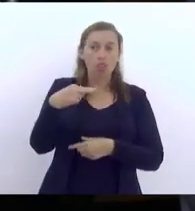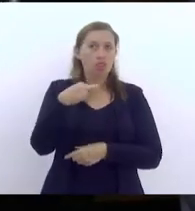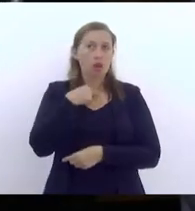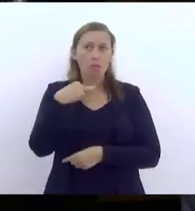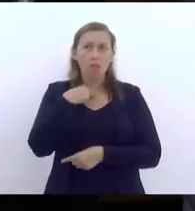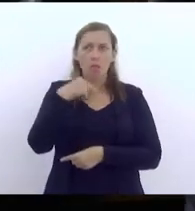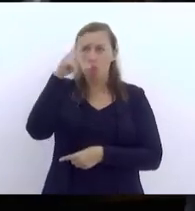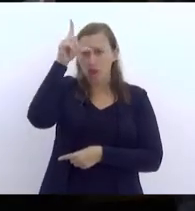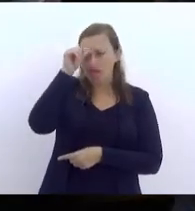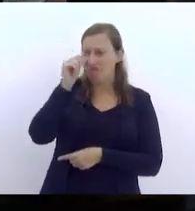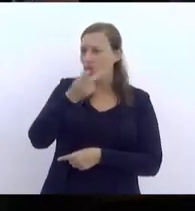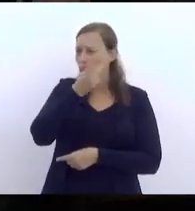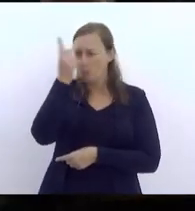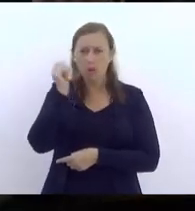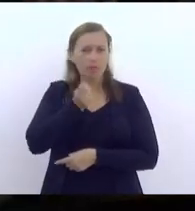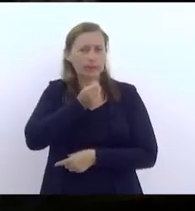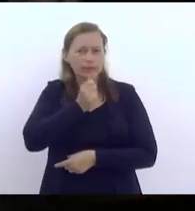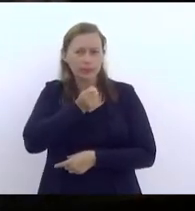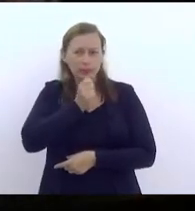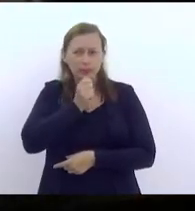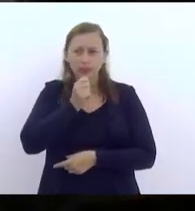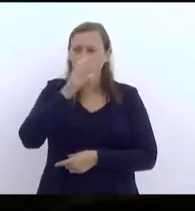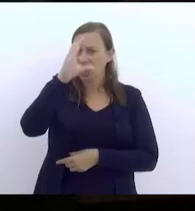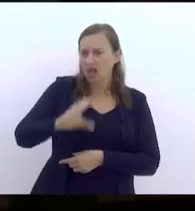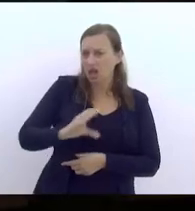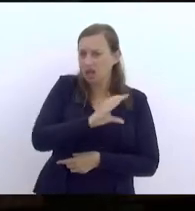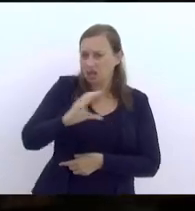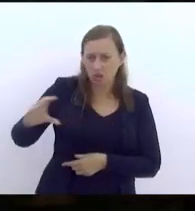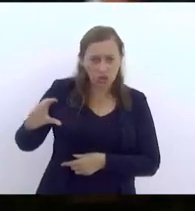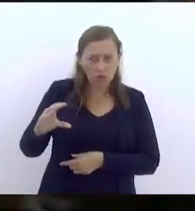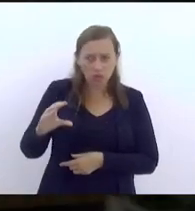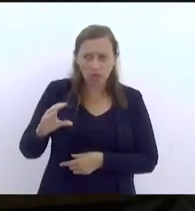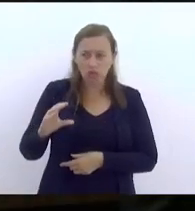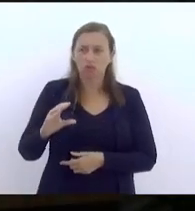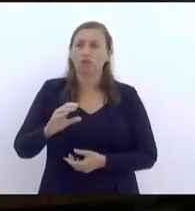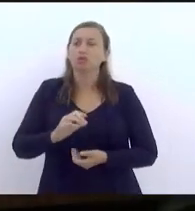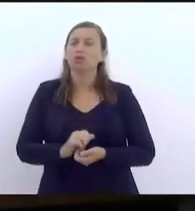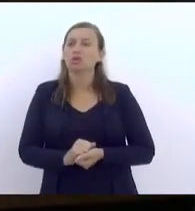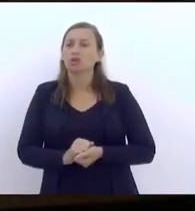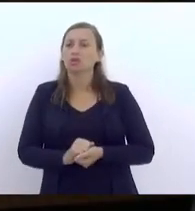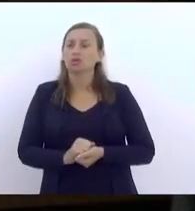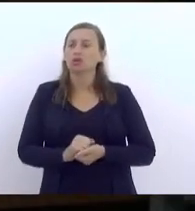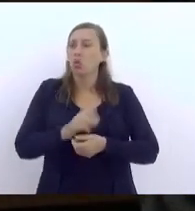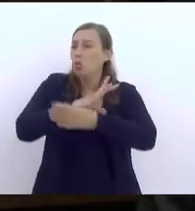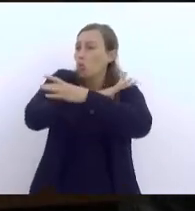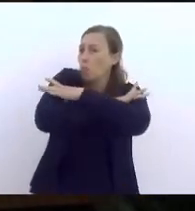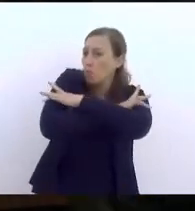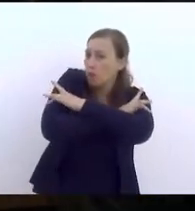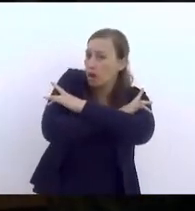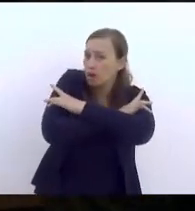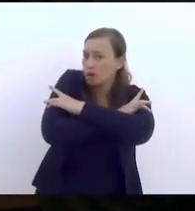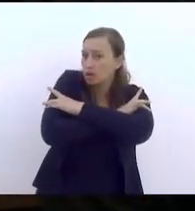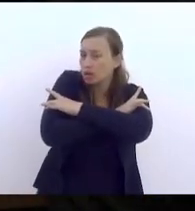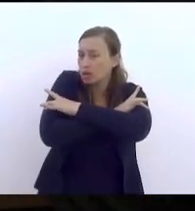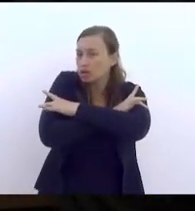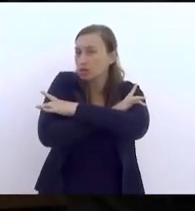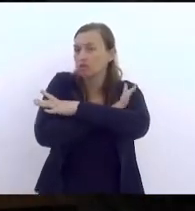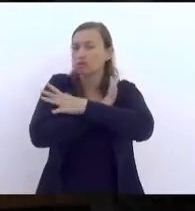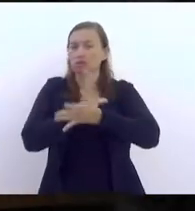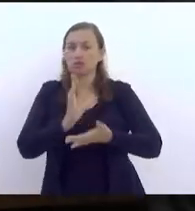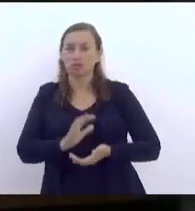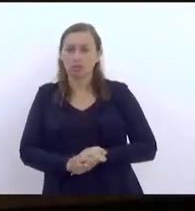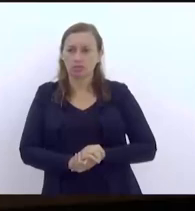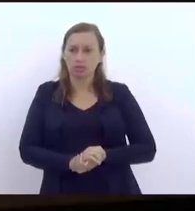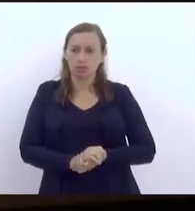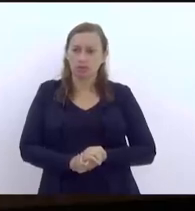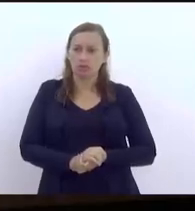ninguém, ninguém. Seja católico, apostólico romano, seja umbandista, seja candomblecista,